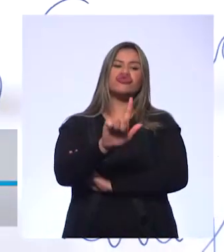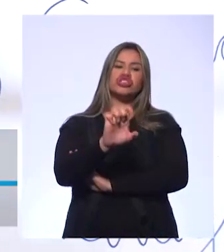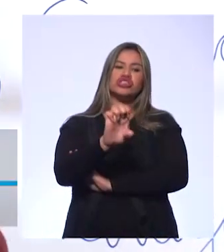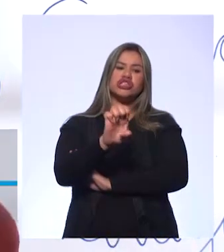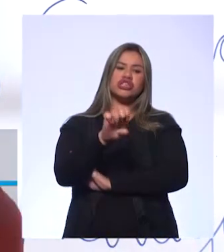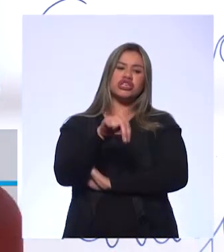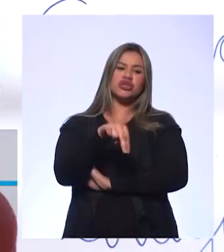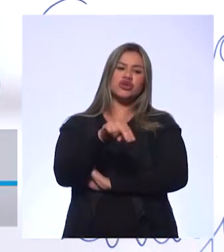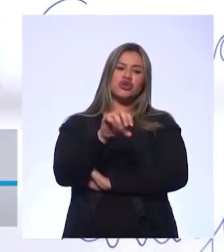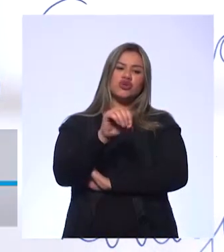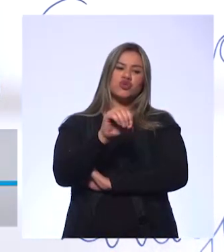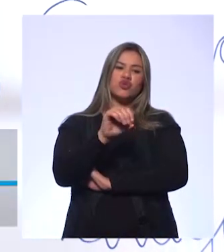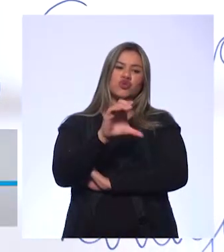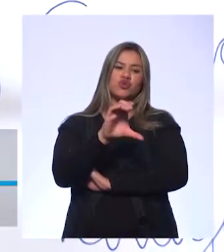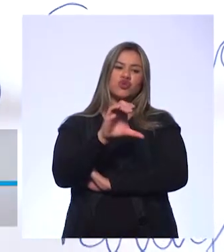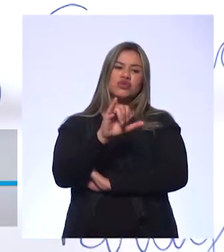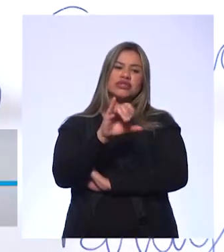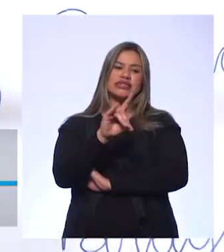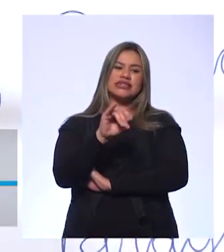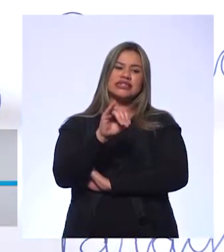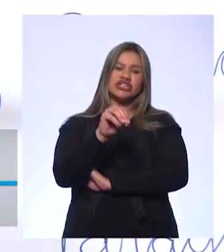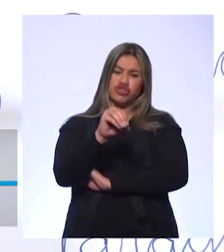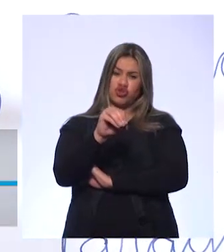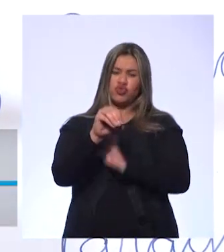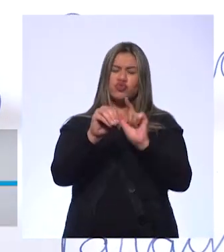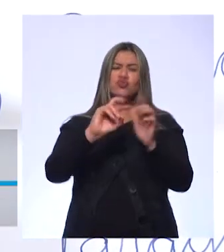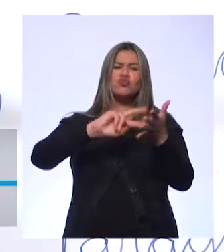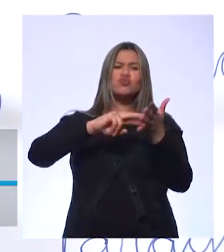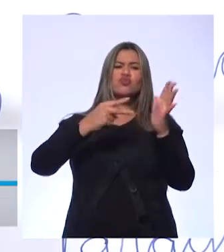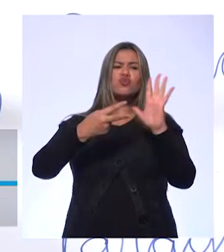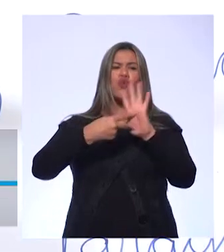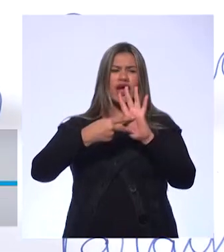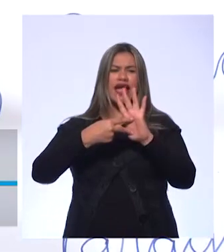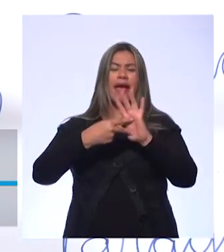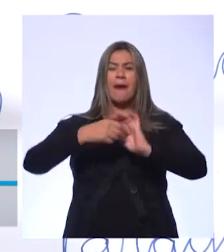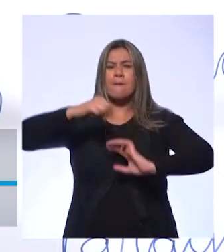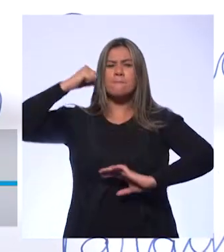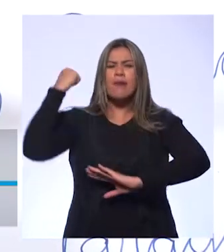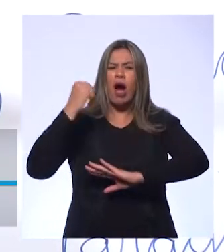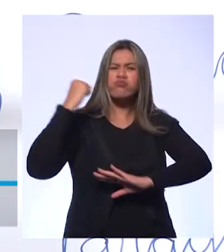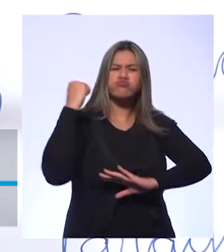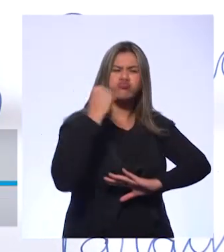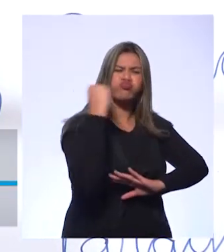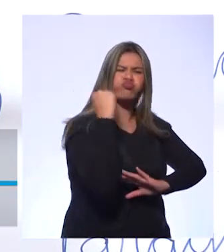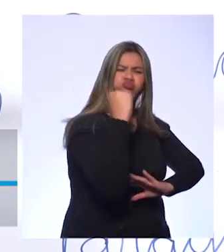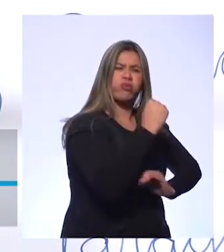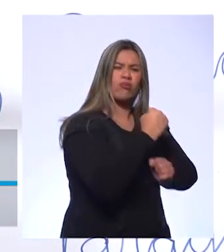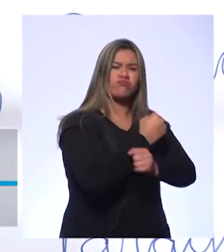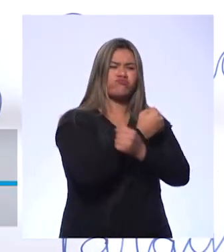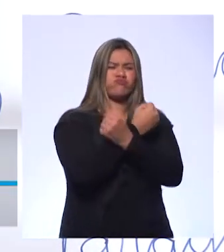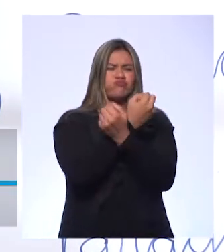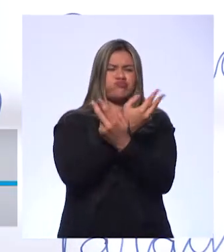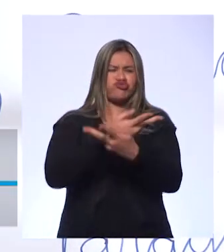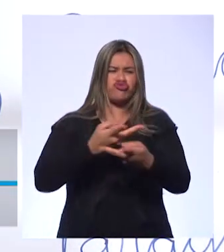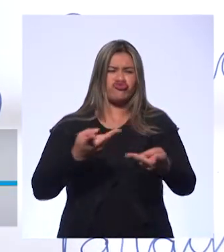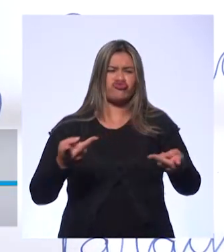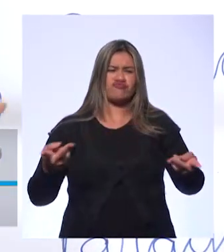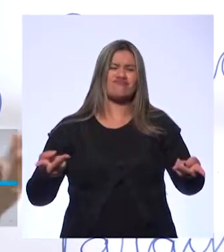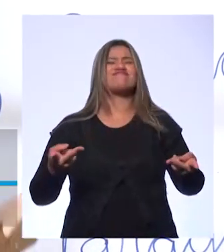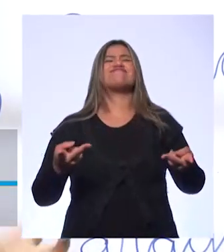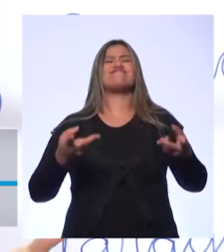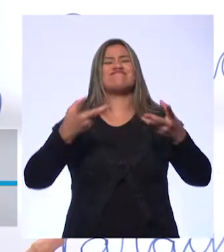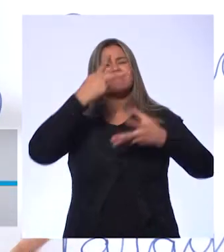morrem quando quando uma guerra um sistema político um sistema social e se termina um grande